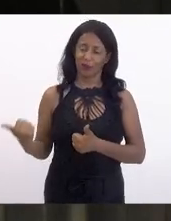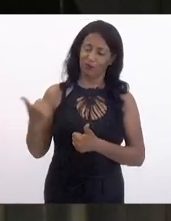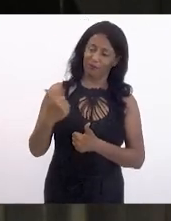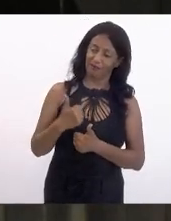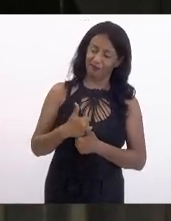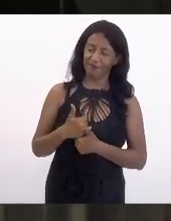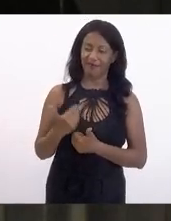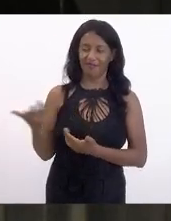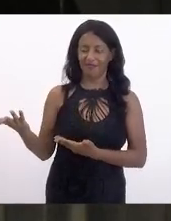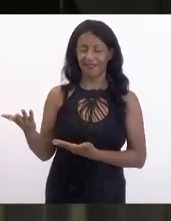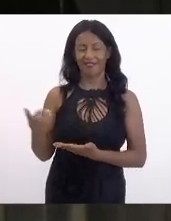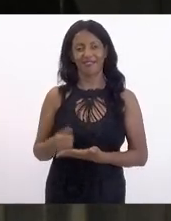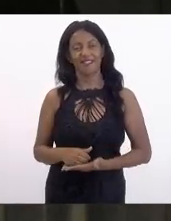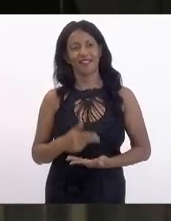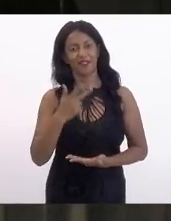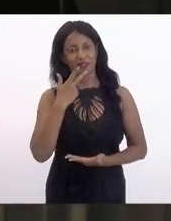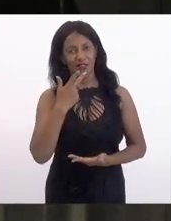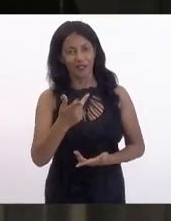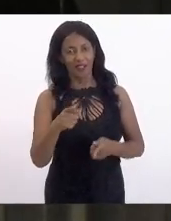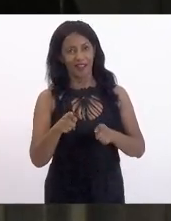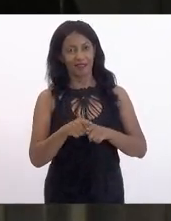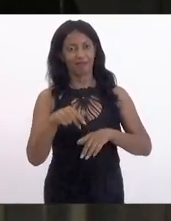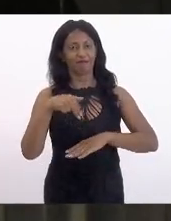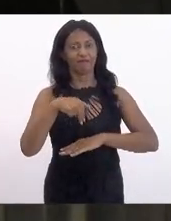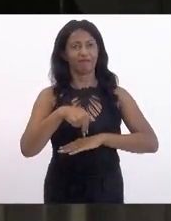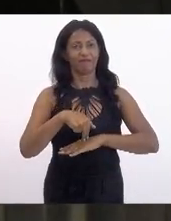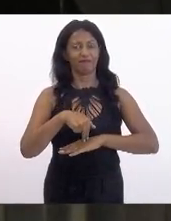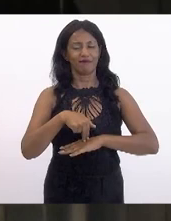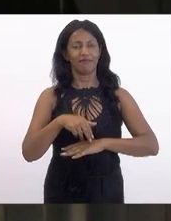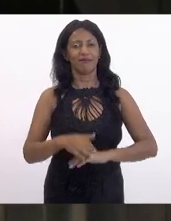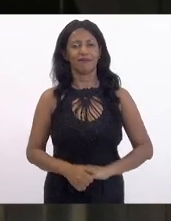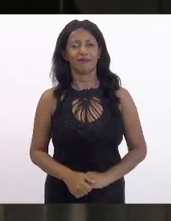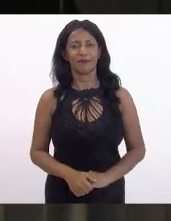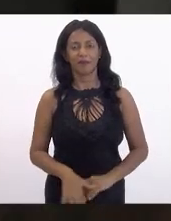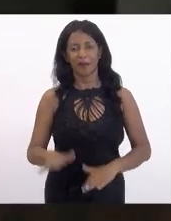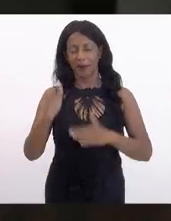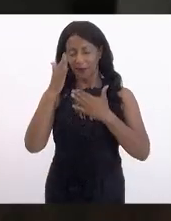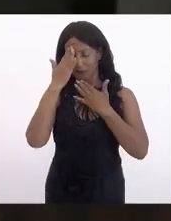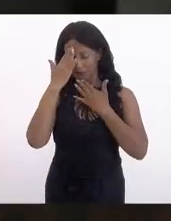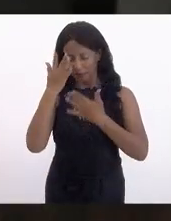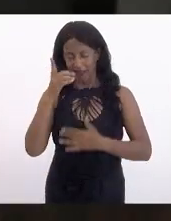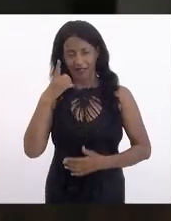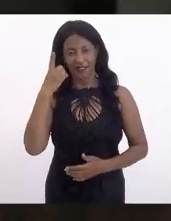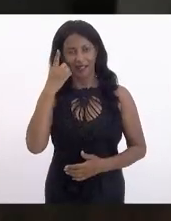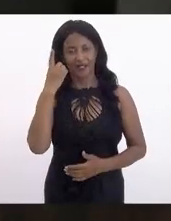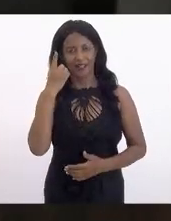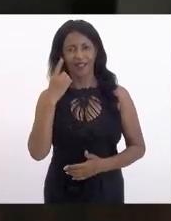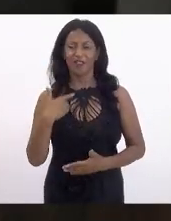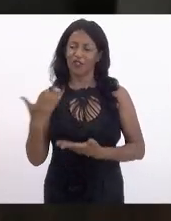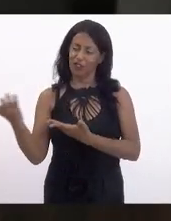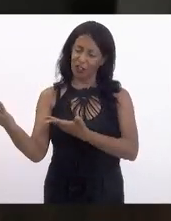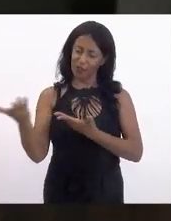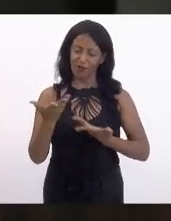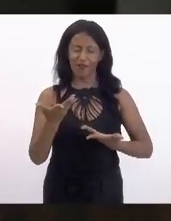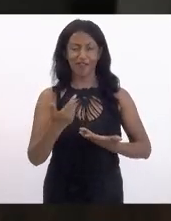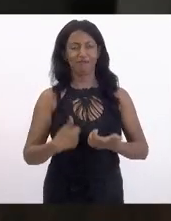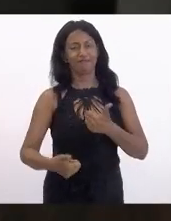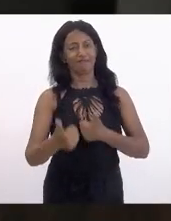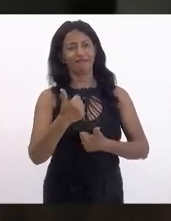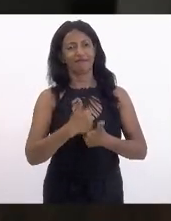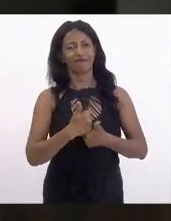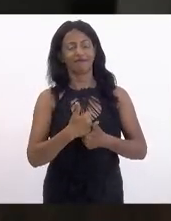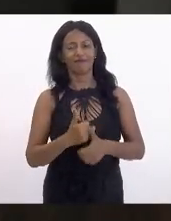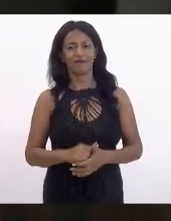para que só faça uso aqui do púlpito e o resultado das Paulo já convido a vossa excelência para assumir a